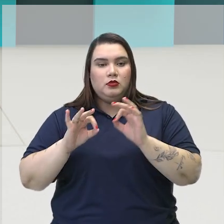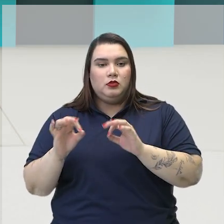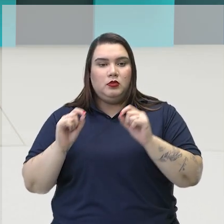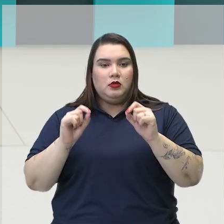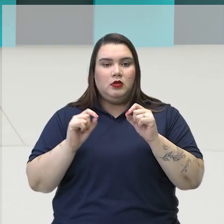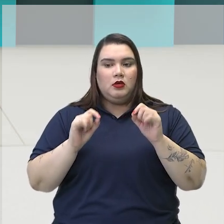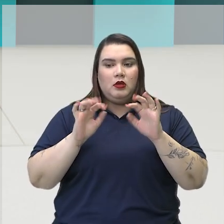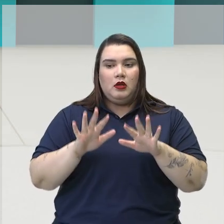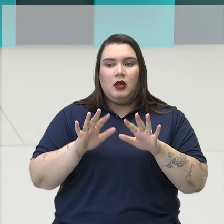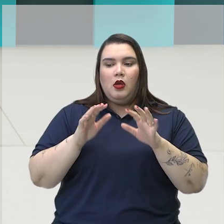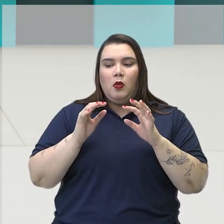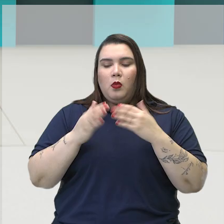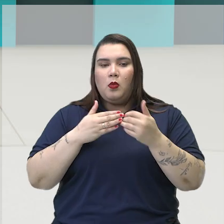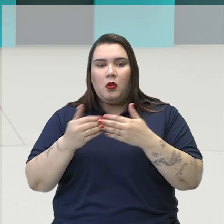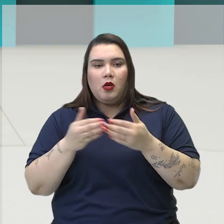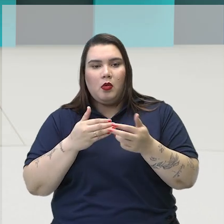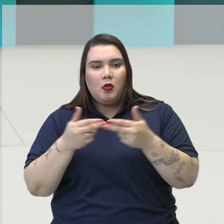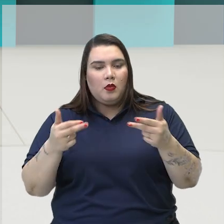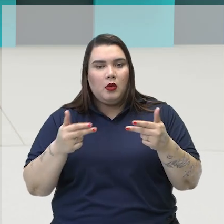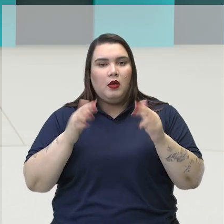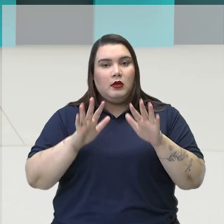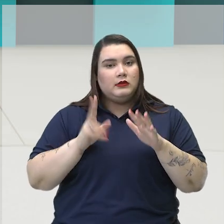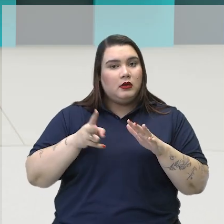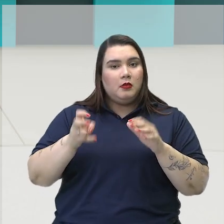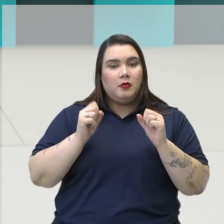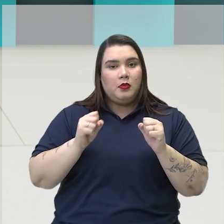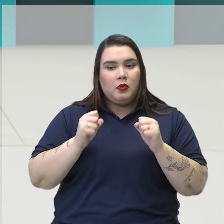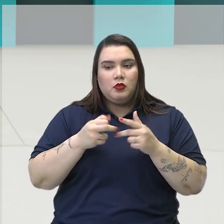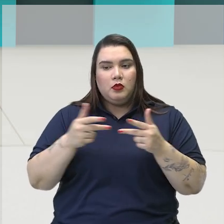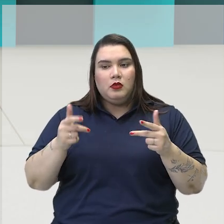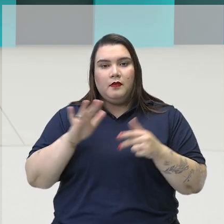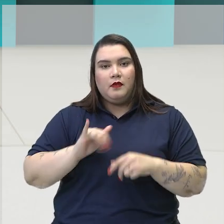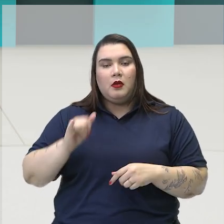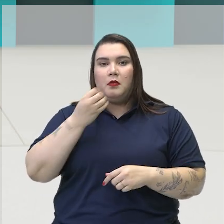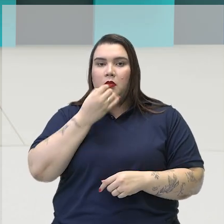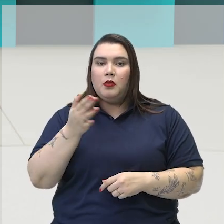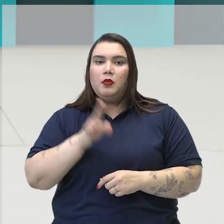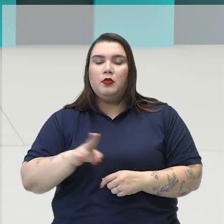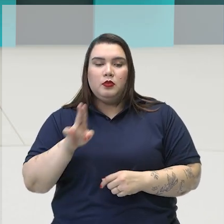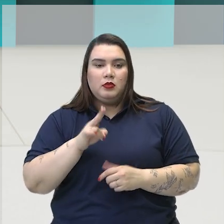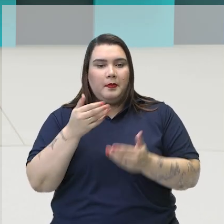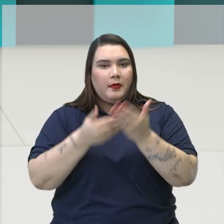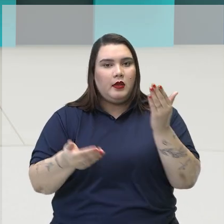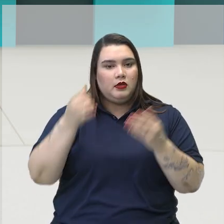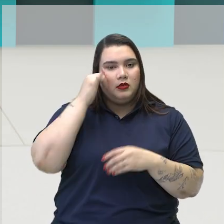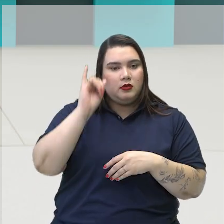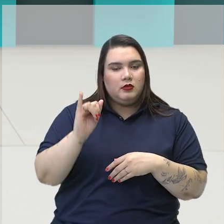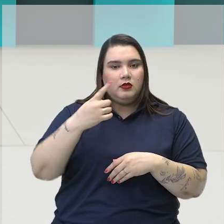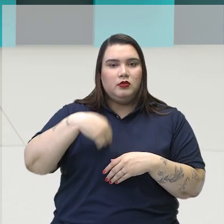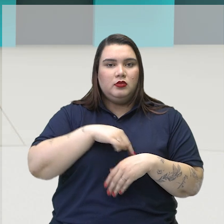não deixar escapar nada, porque sempre pode ter algo que vai me ser útil. É uma bagagem que